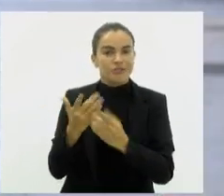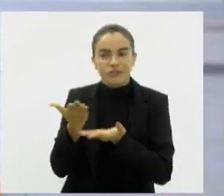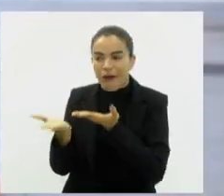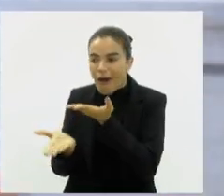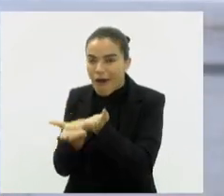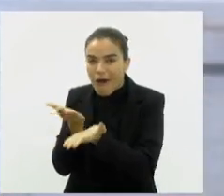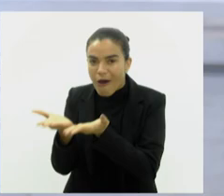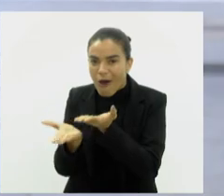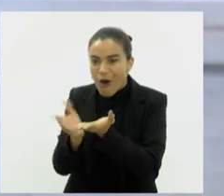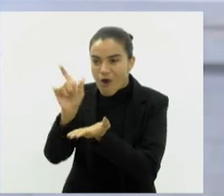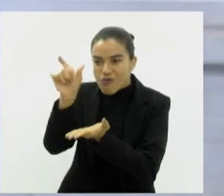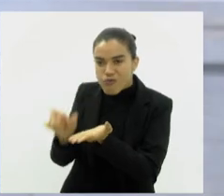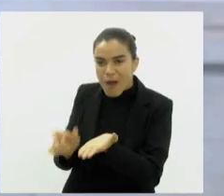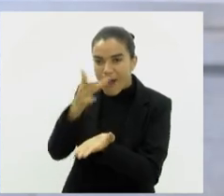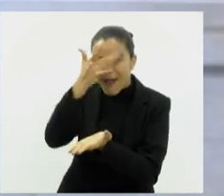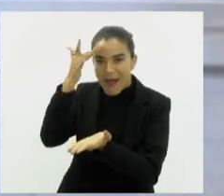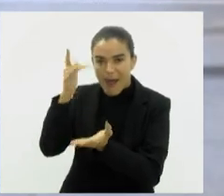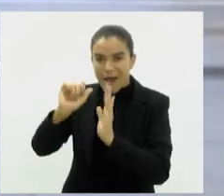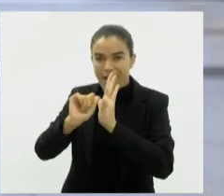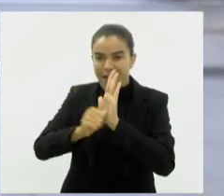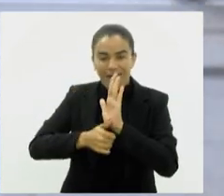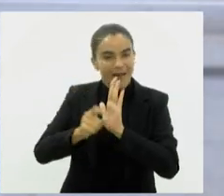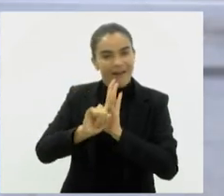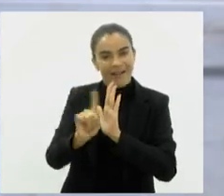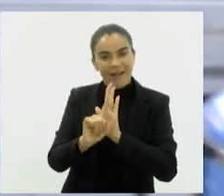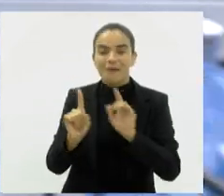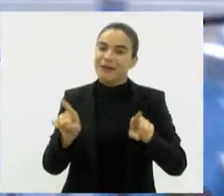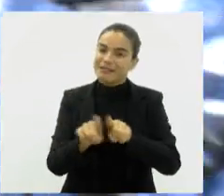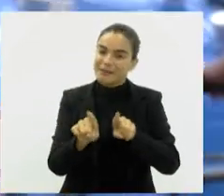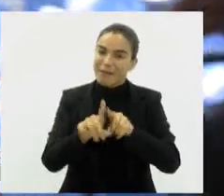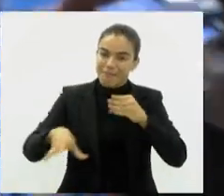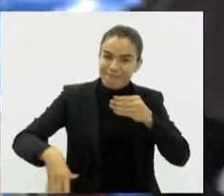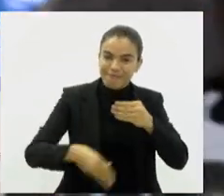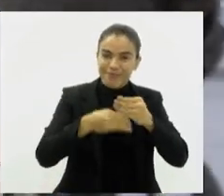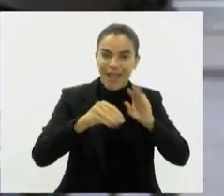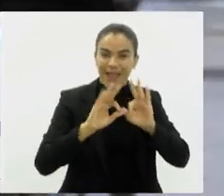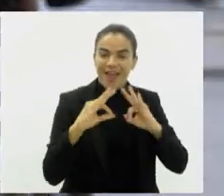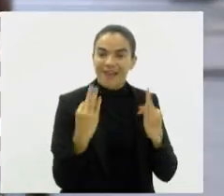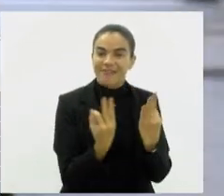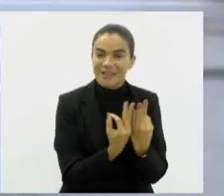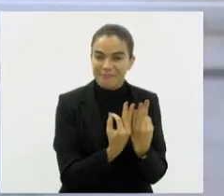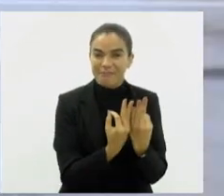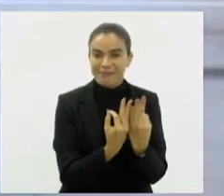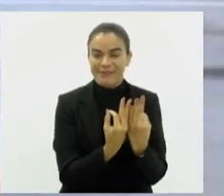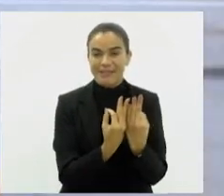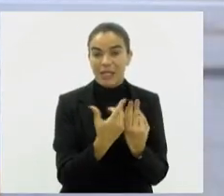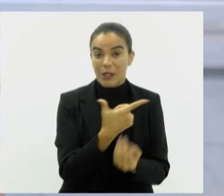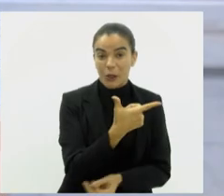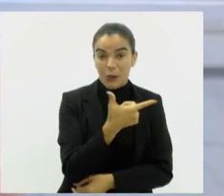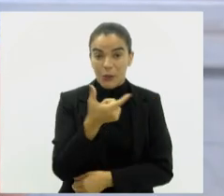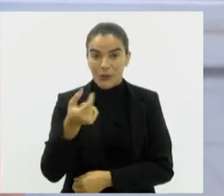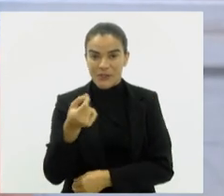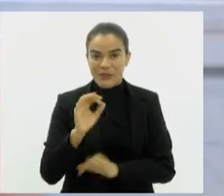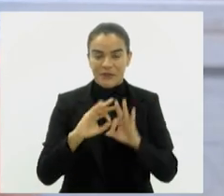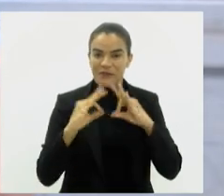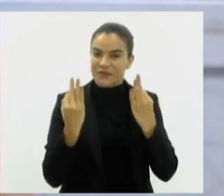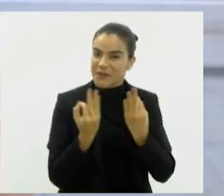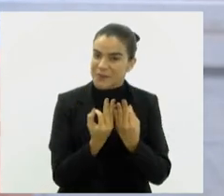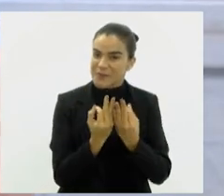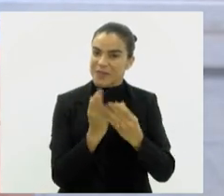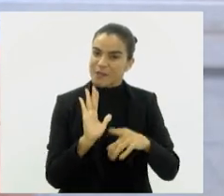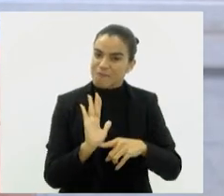só para o paciente com síndrome de Down, mas também para a sua família, né, 200 famílias